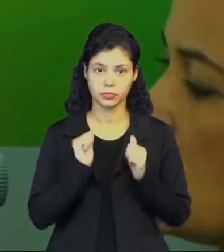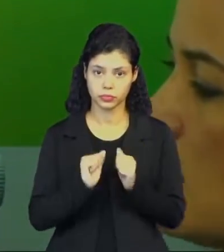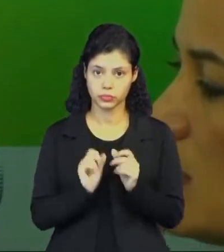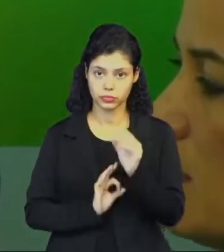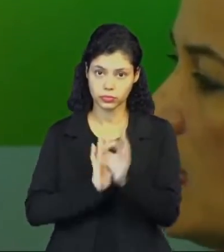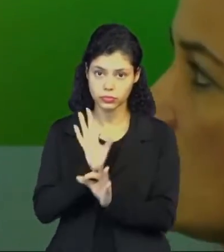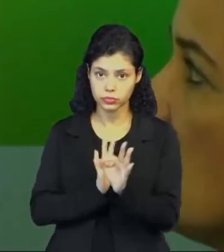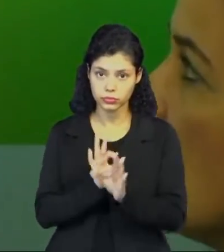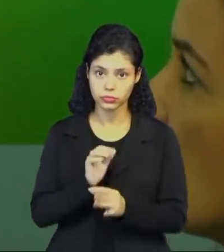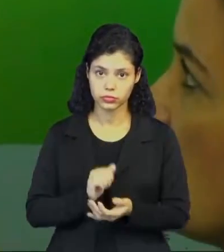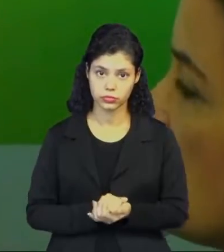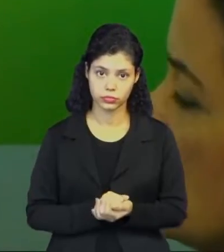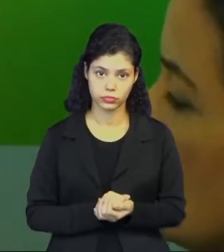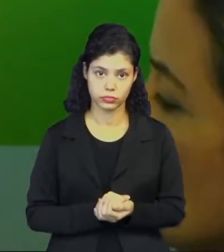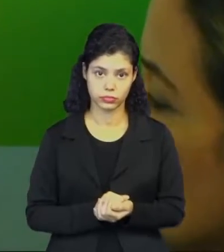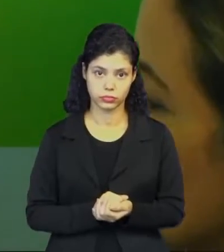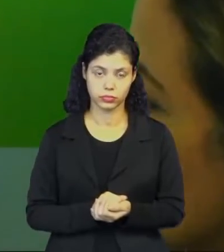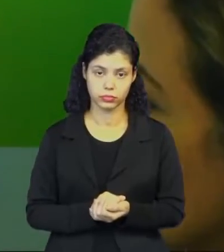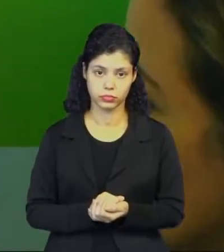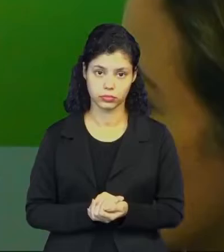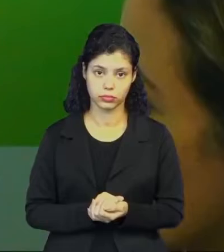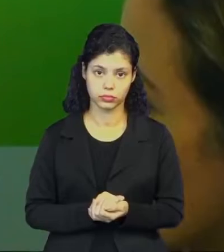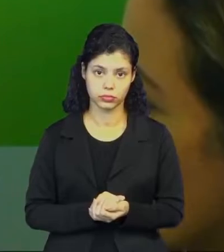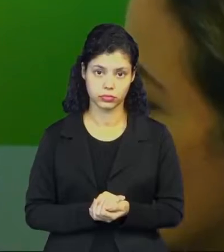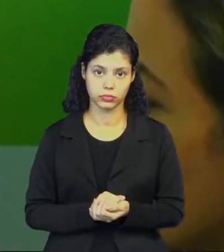posso organizar na minha tabela só assim, ó.